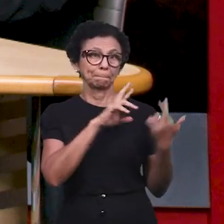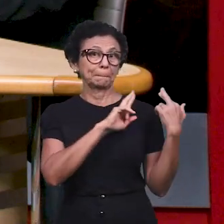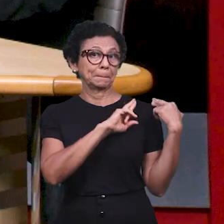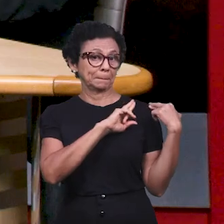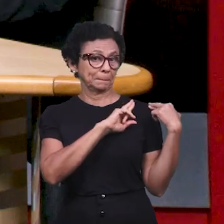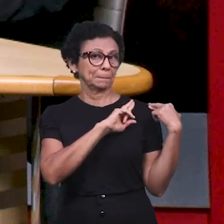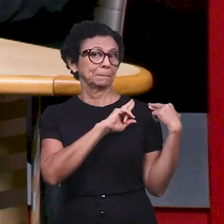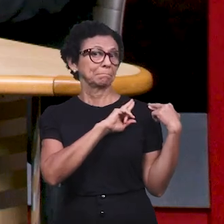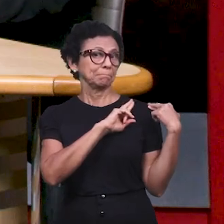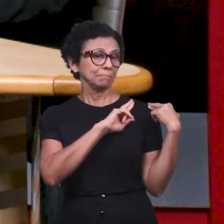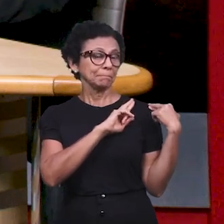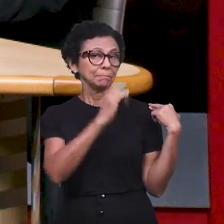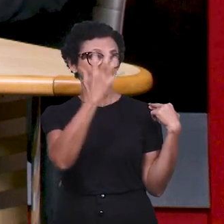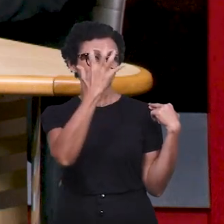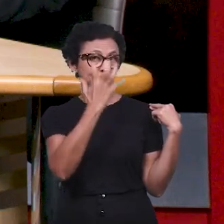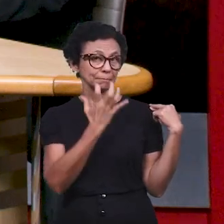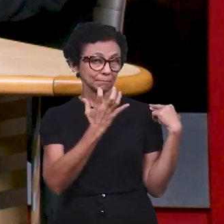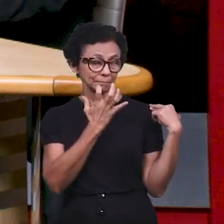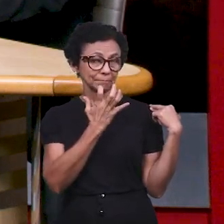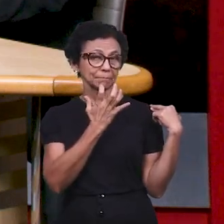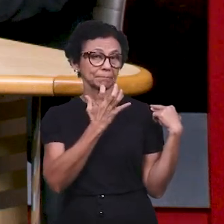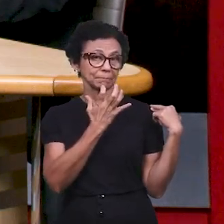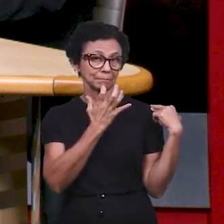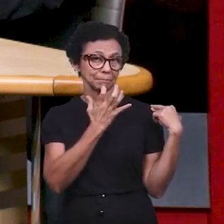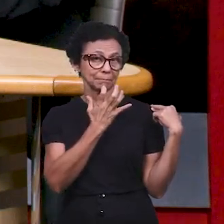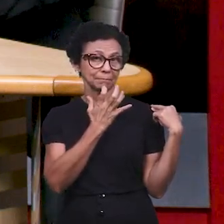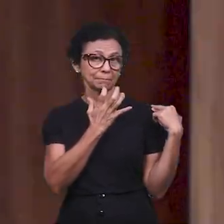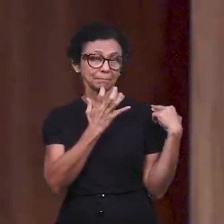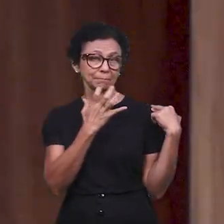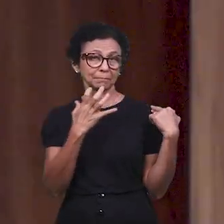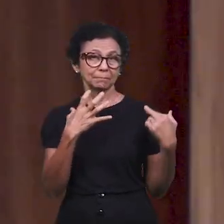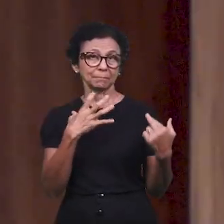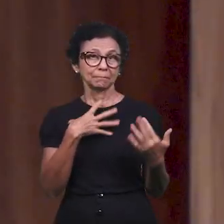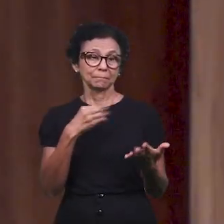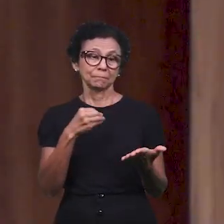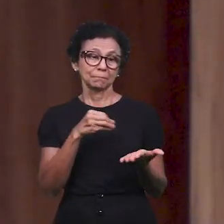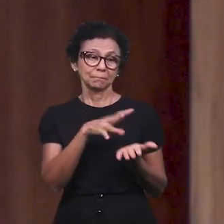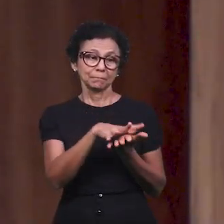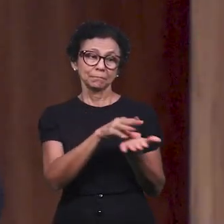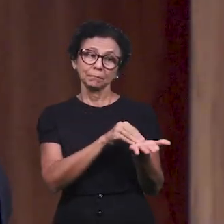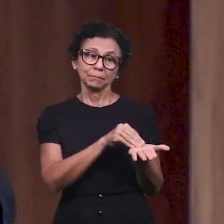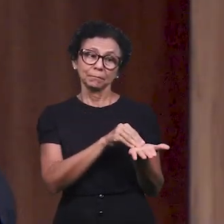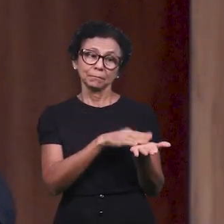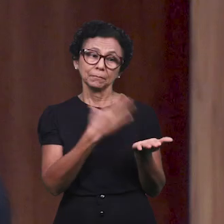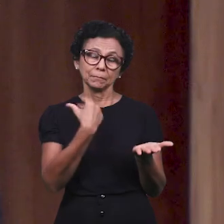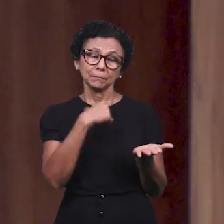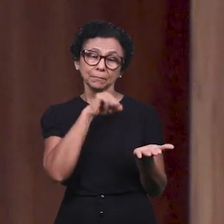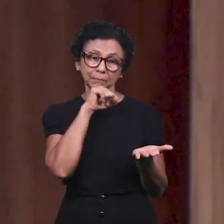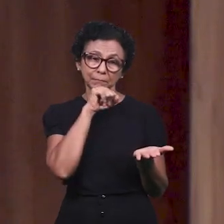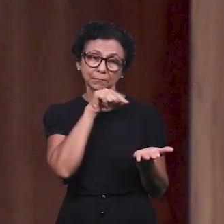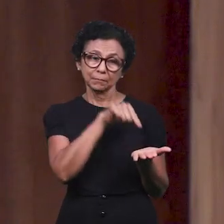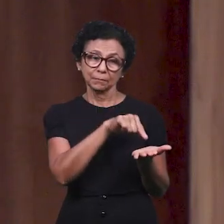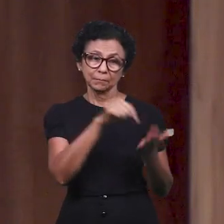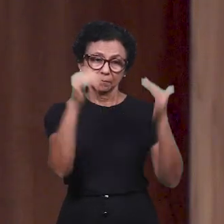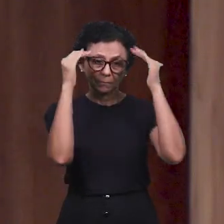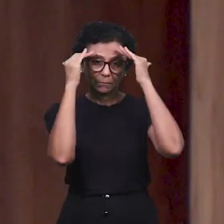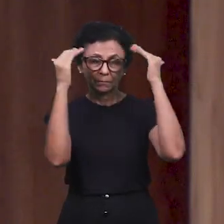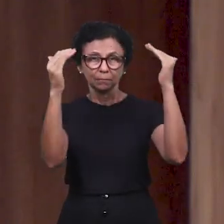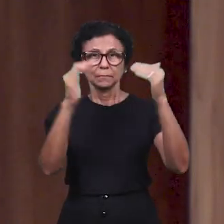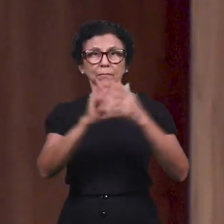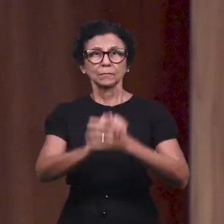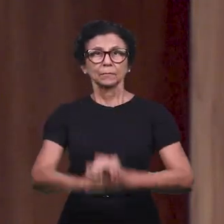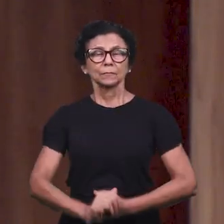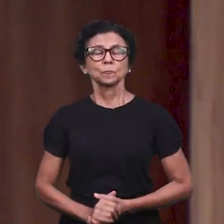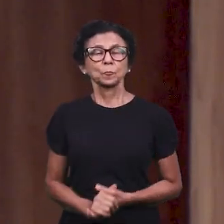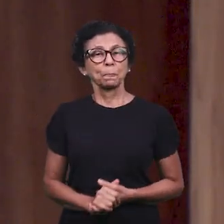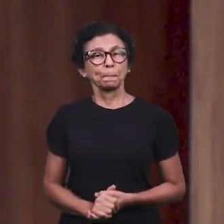muito grande. Tudo que o pai engrandece, o filho engrandece. É verdade. Por que a maioria dos filhos torce no mesmo time de futebol dos pais? Por